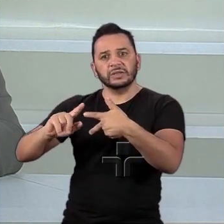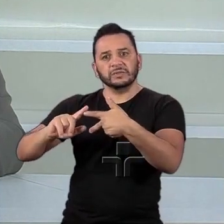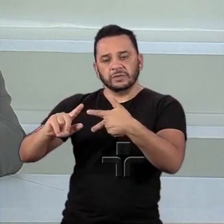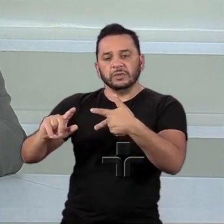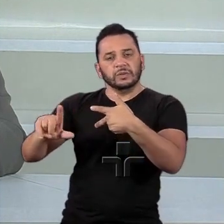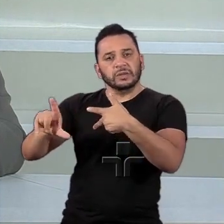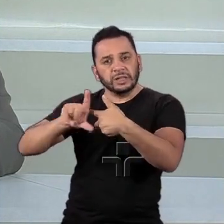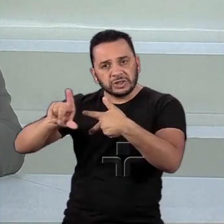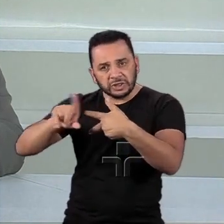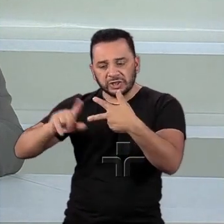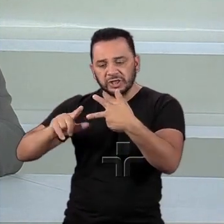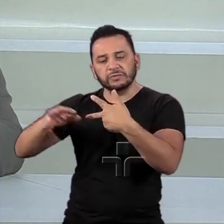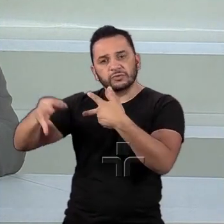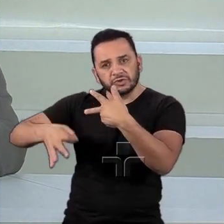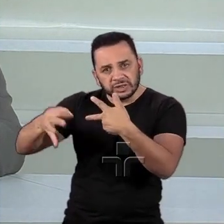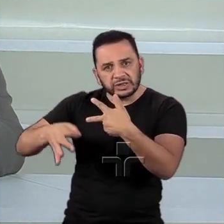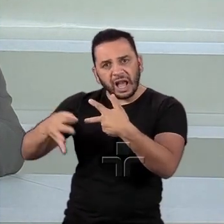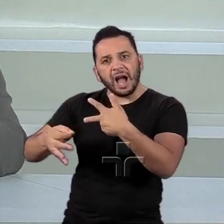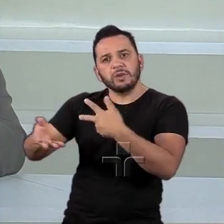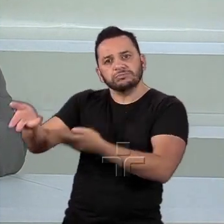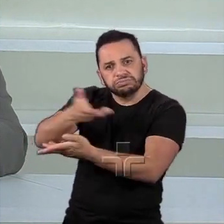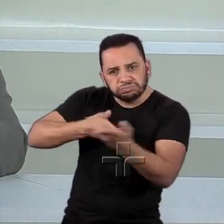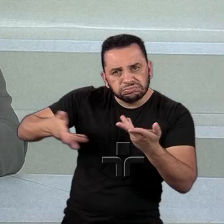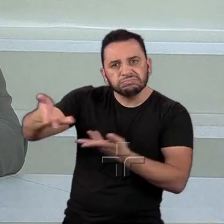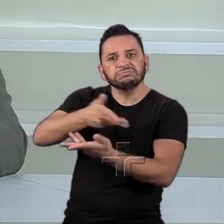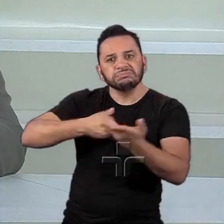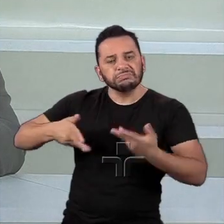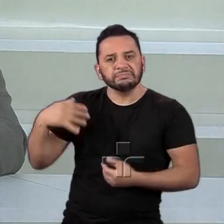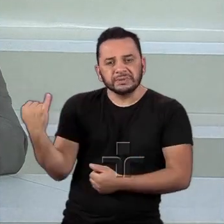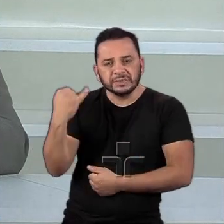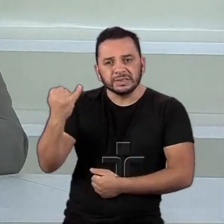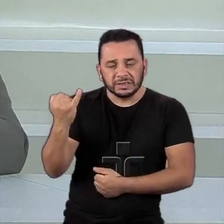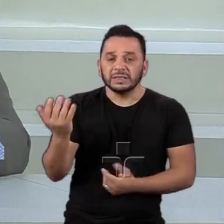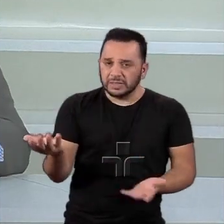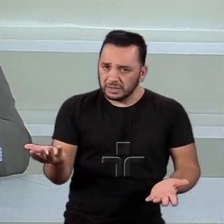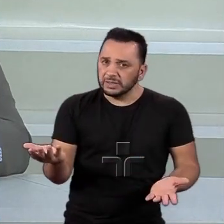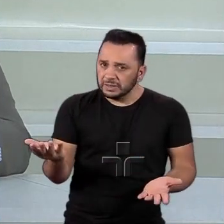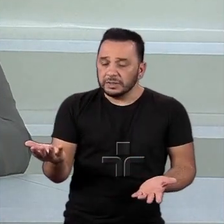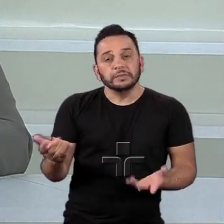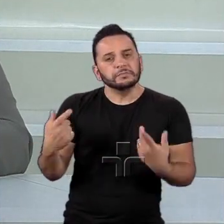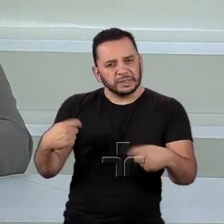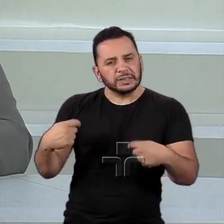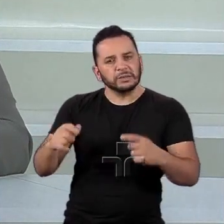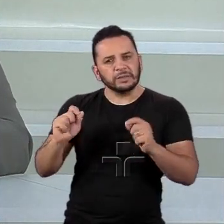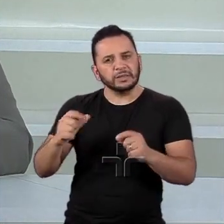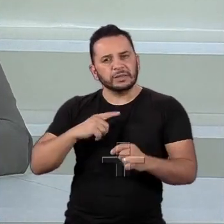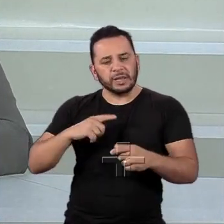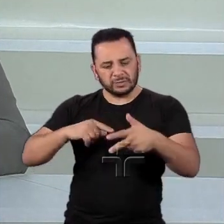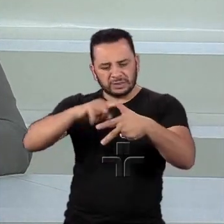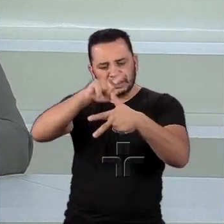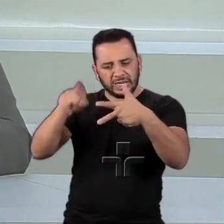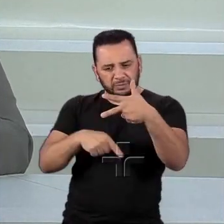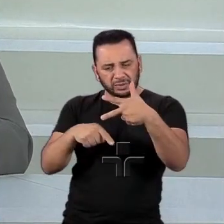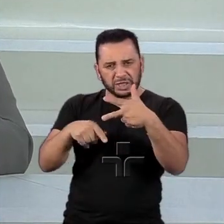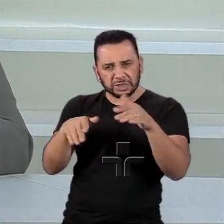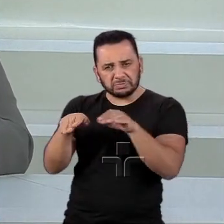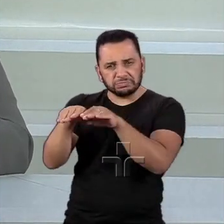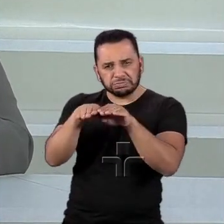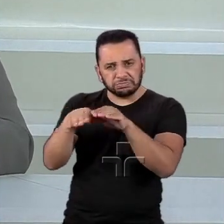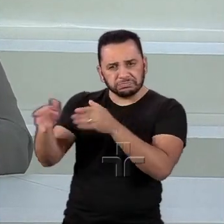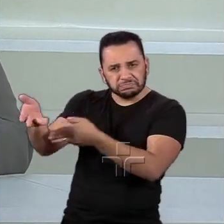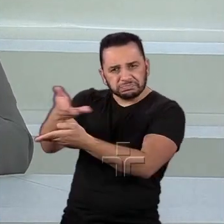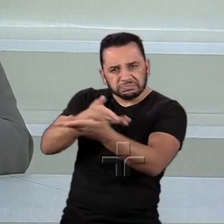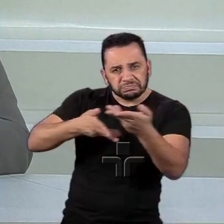melhor dizendo, nesse momento de tensão que o Brasil está vivendo. Então, esse equilíbrio dos poderes será fundamental e o vice tem um pouco